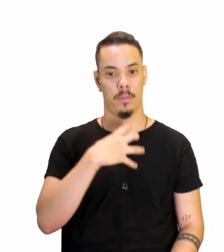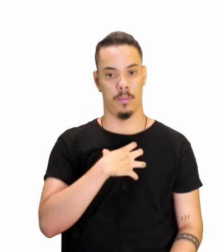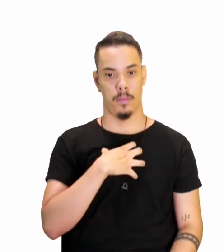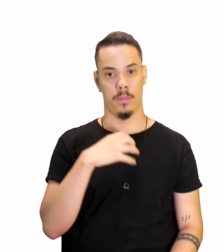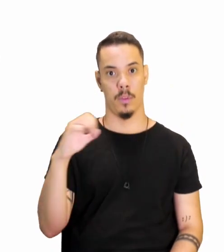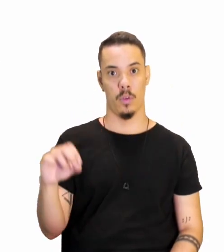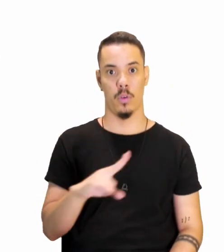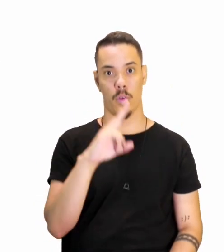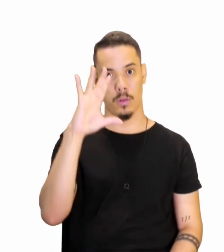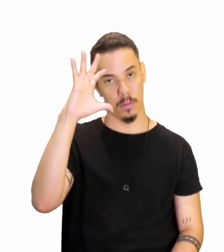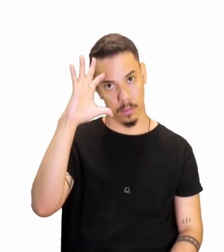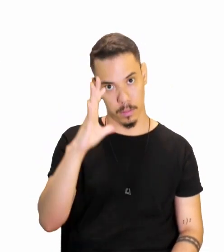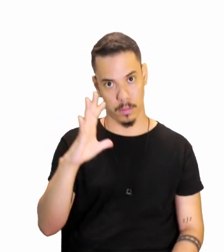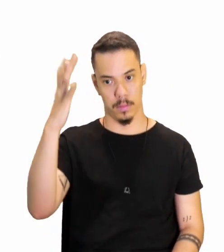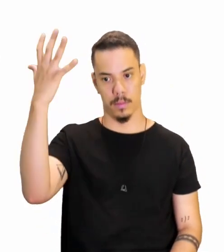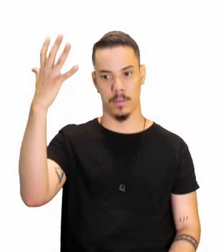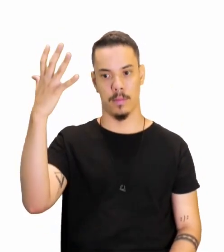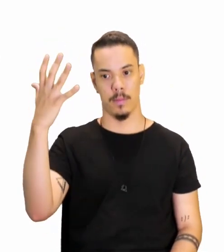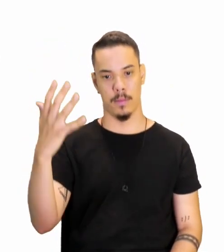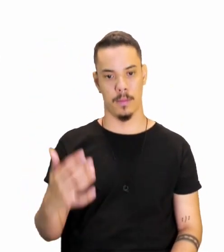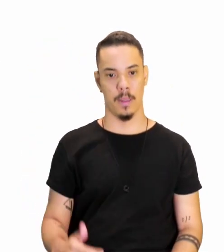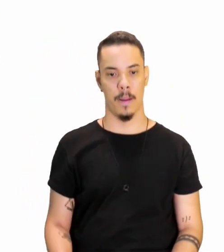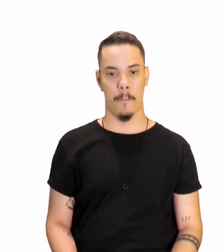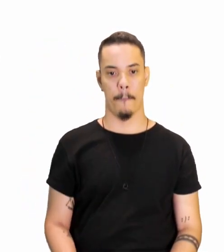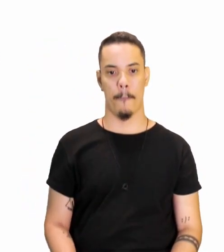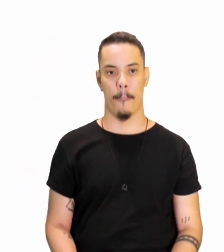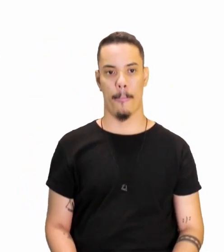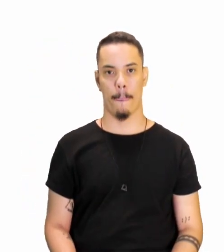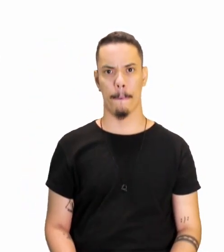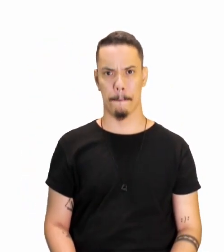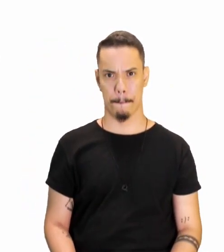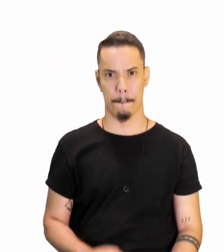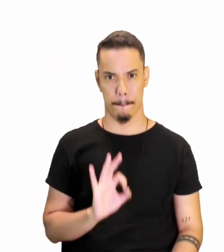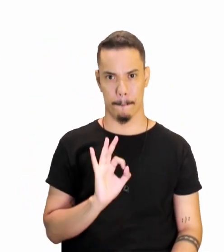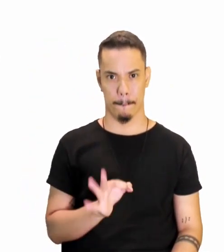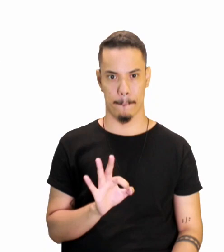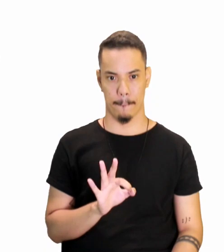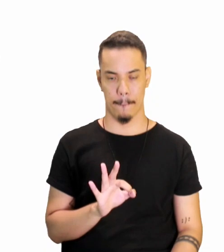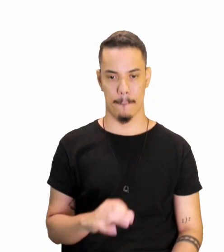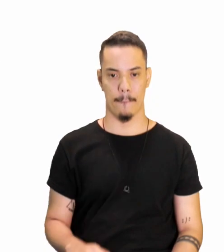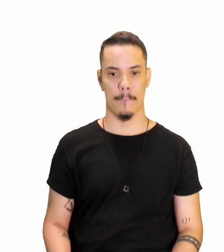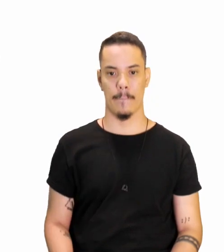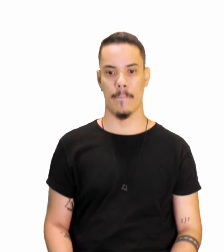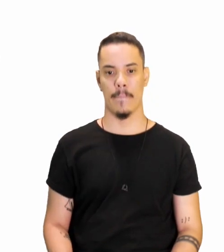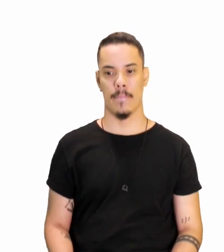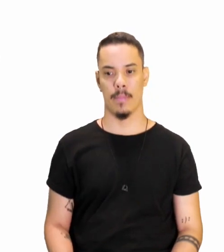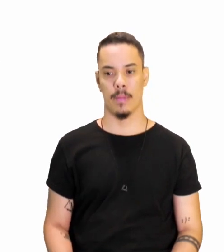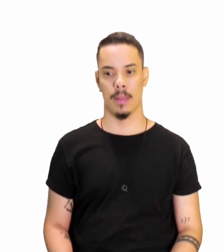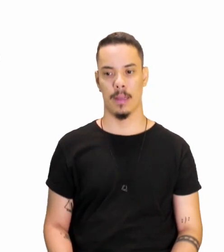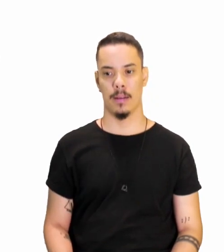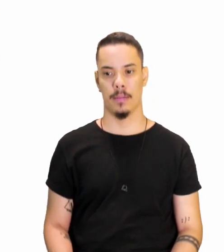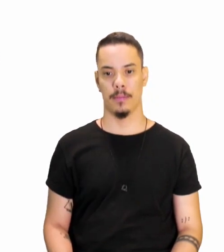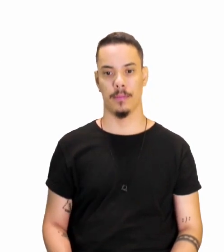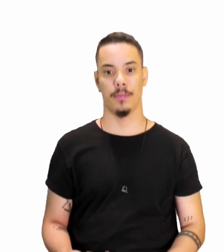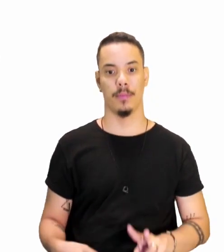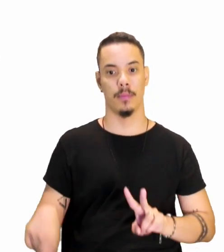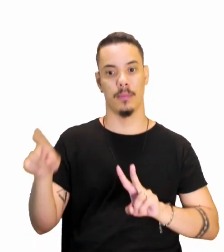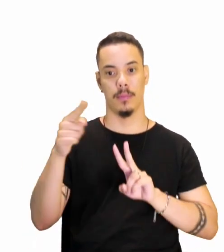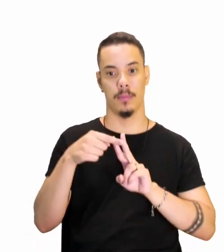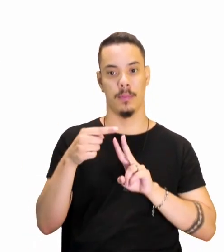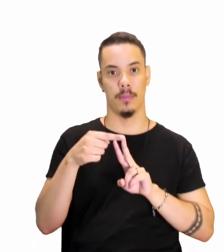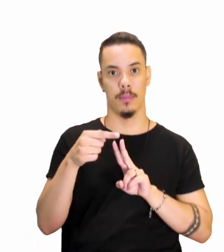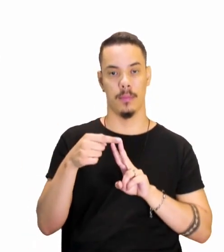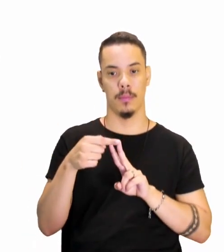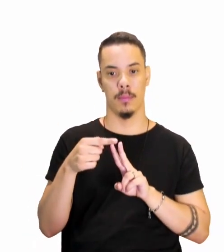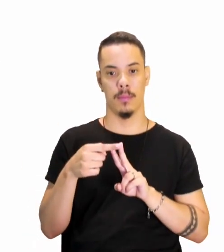ou um fenômeno da natureza. Lembrou? Ok. E 2,